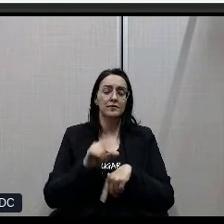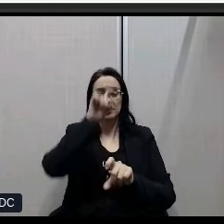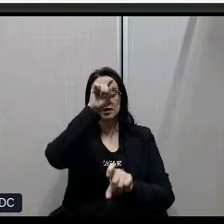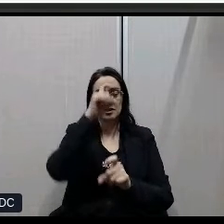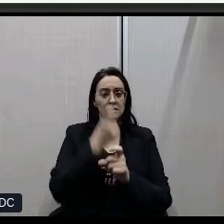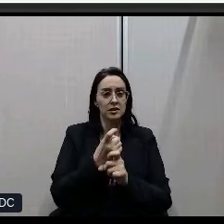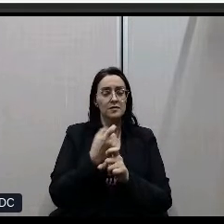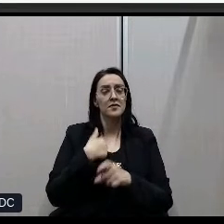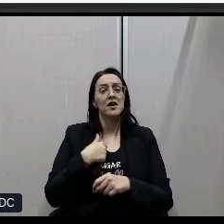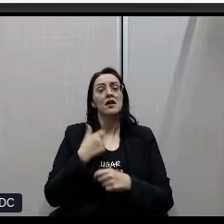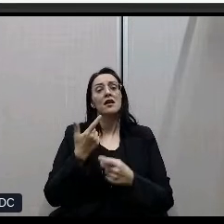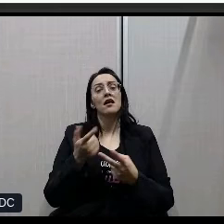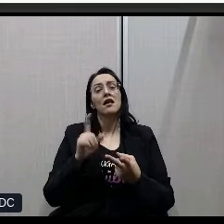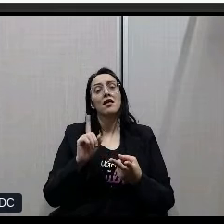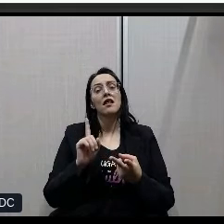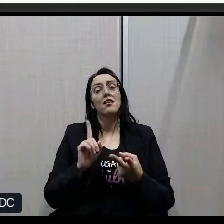TDAH,